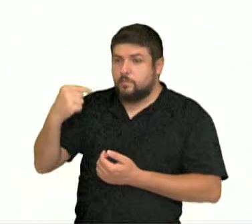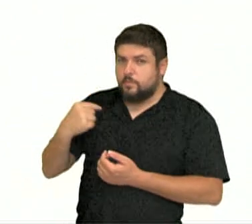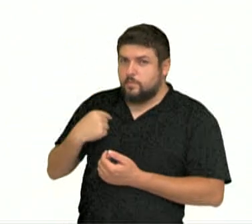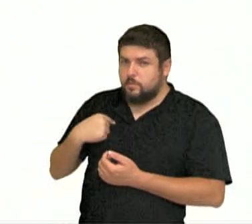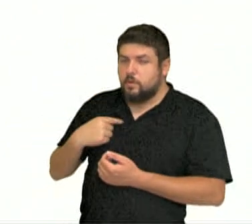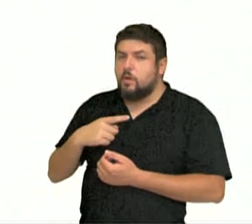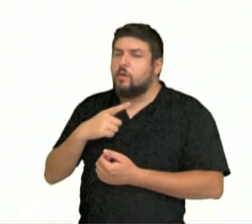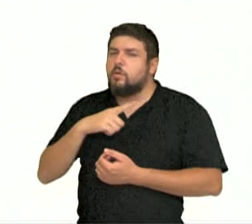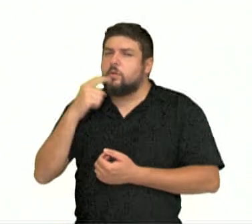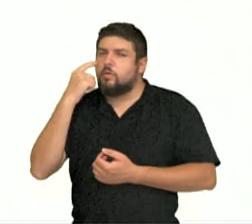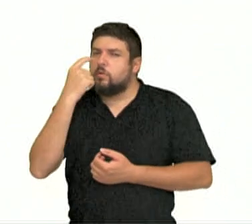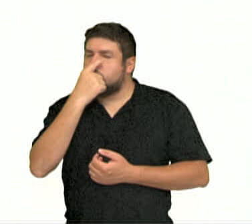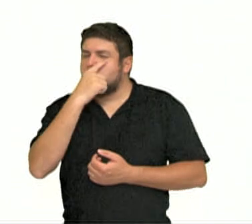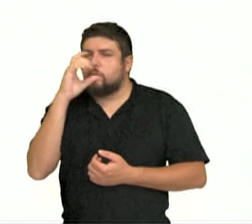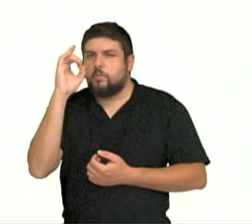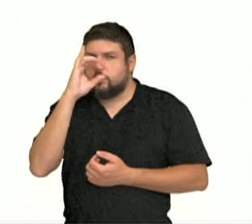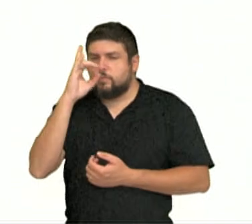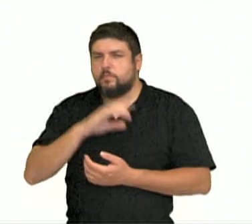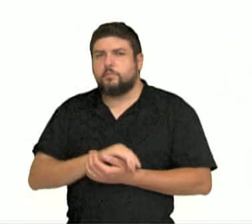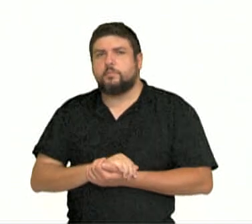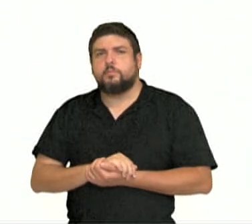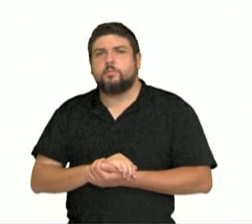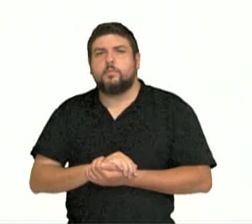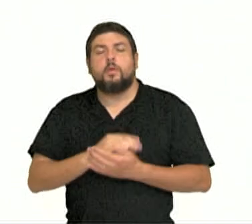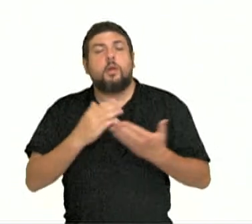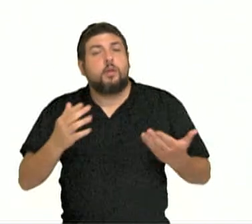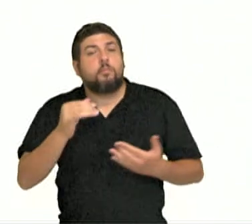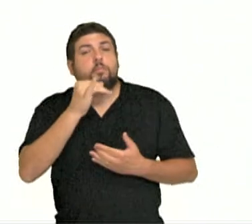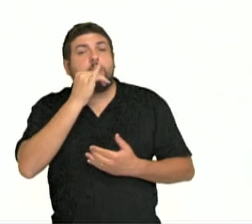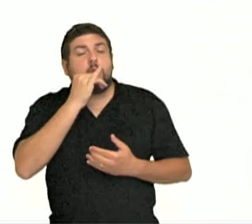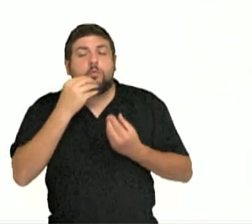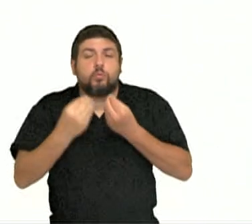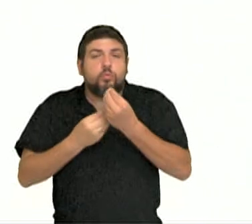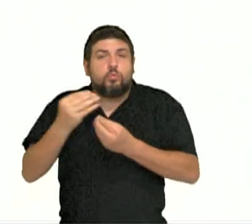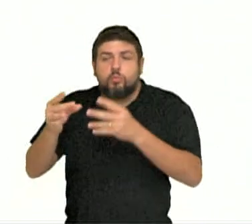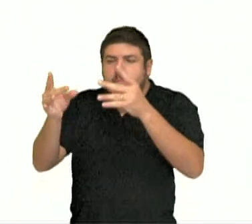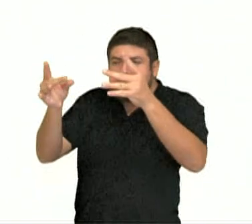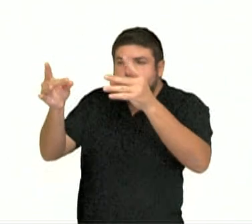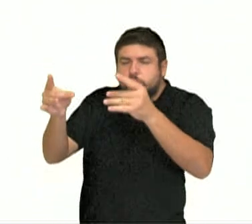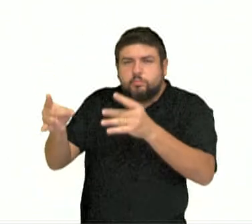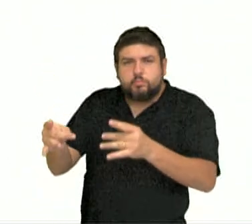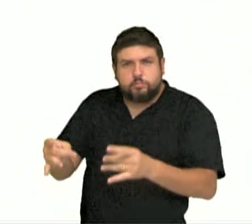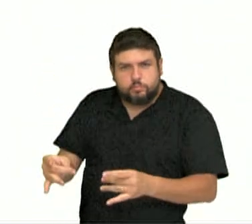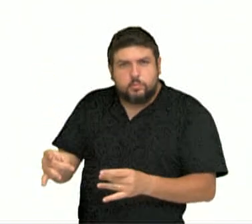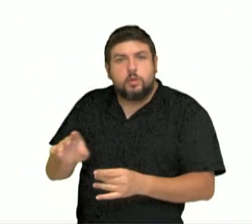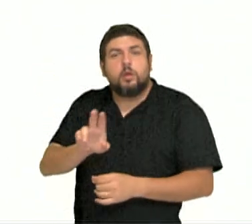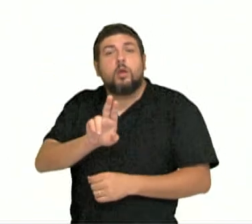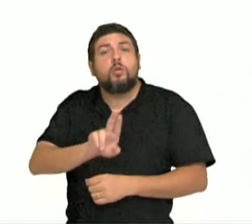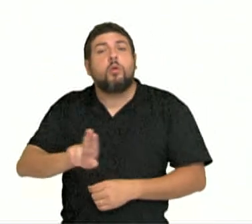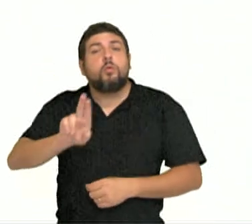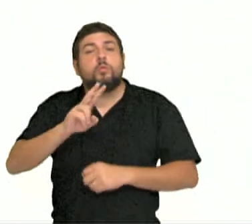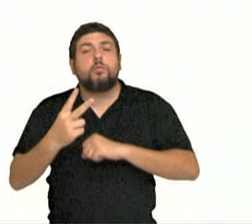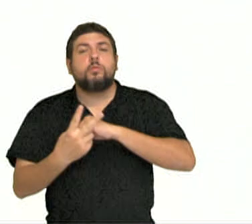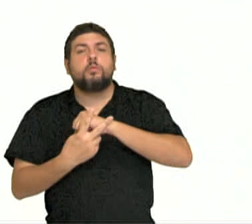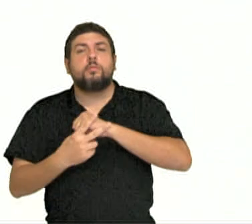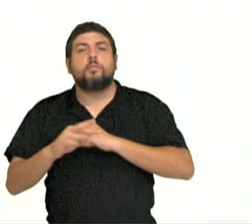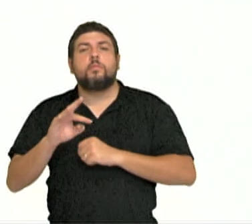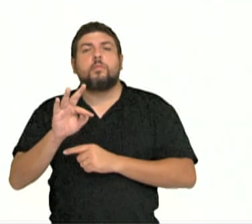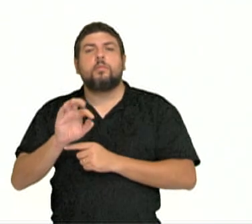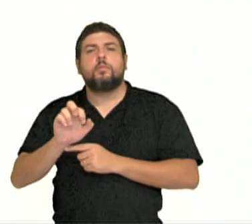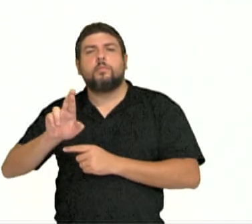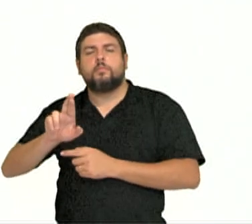os olhos verdes. Então, aí são alguns exemplos de como descrever características físicas usando o verbo ter.